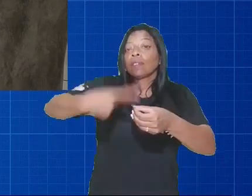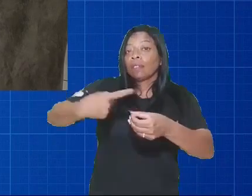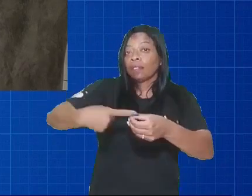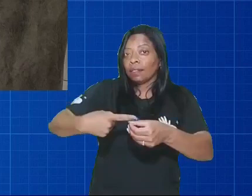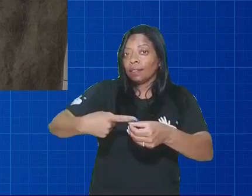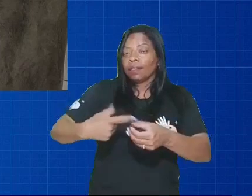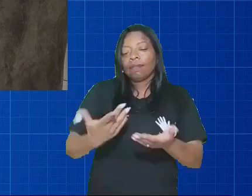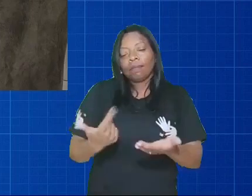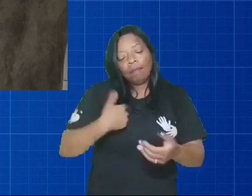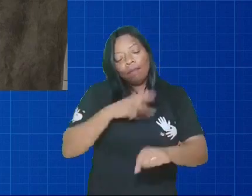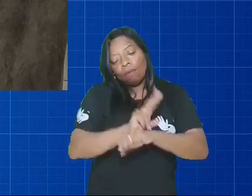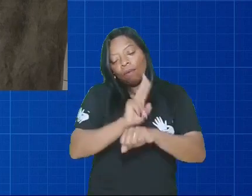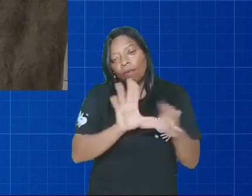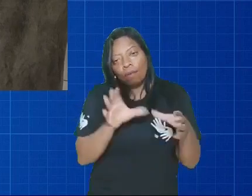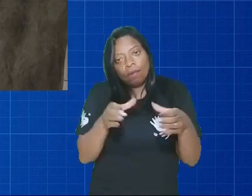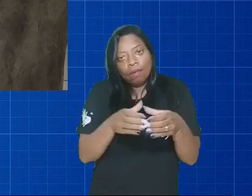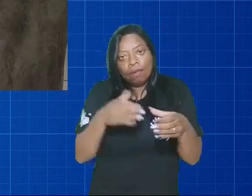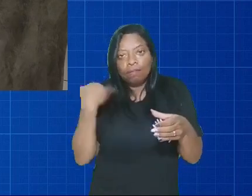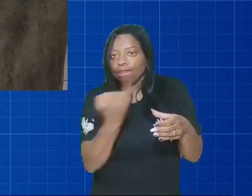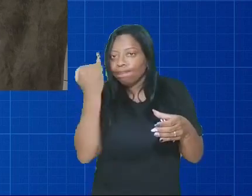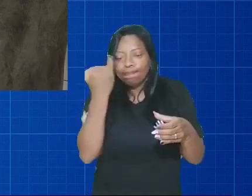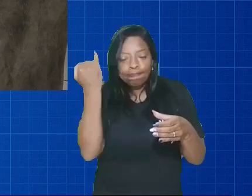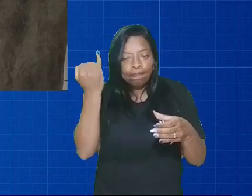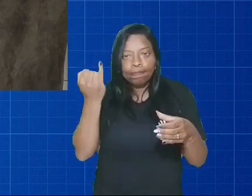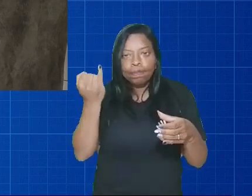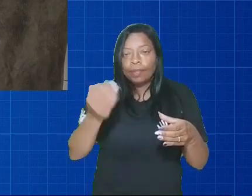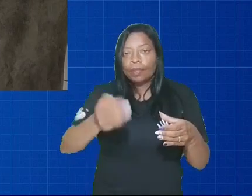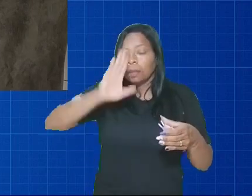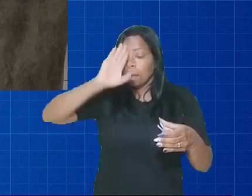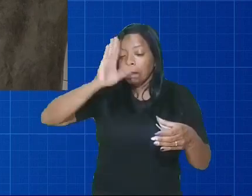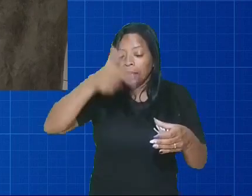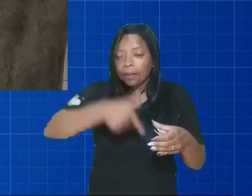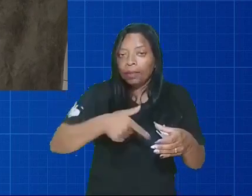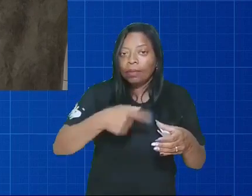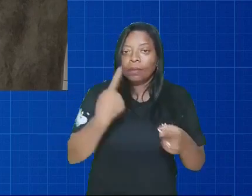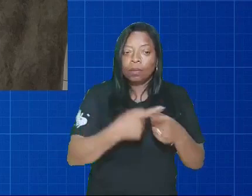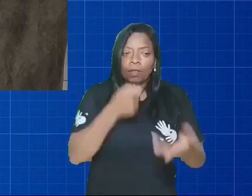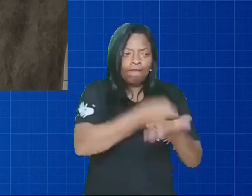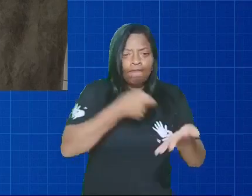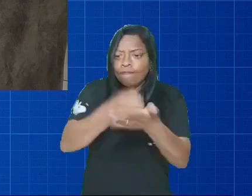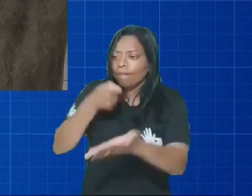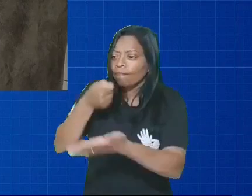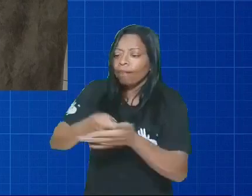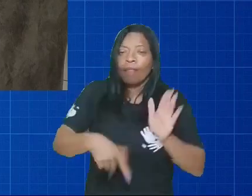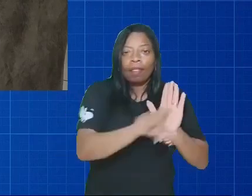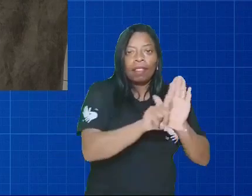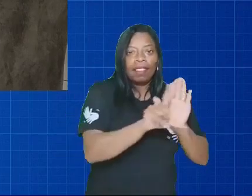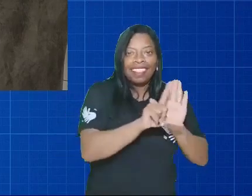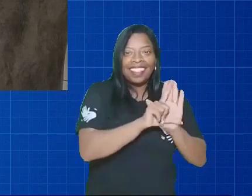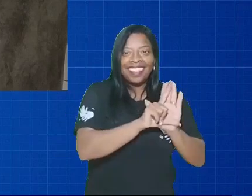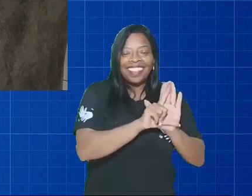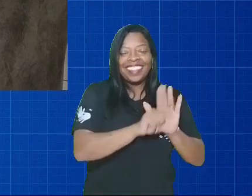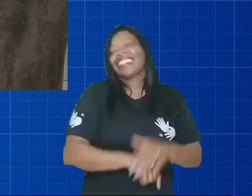cuidando de um grupo, né, que tem um papel fundamental em transformar uma lei estadual em um instrumento